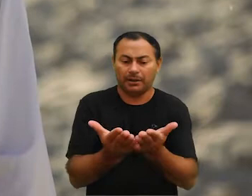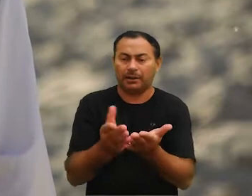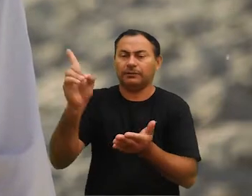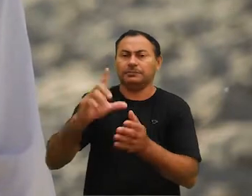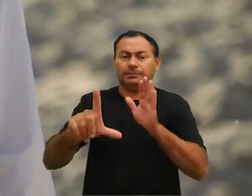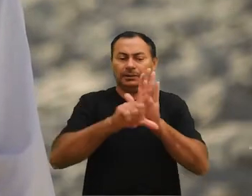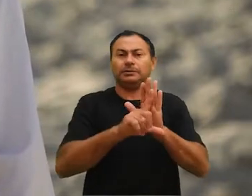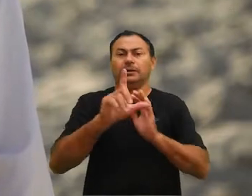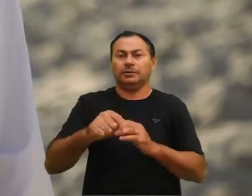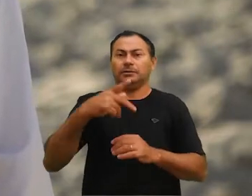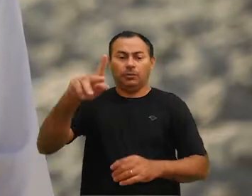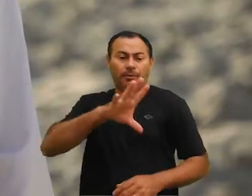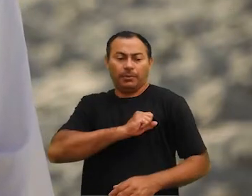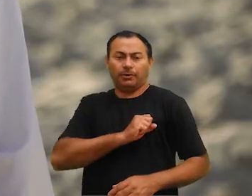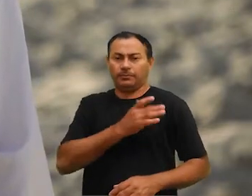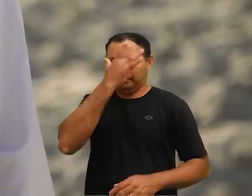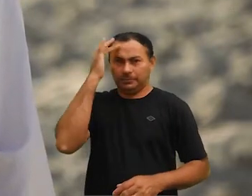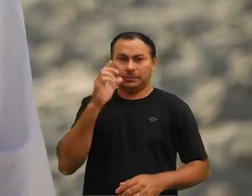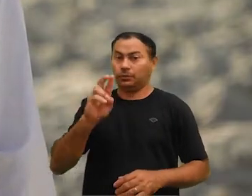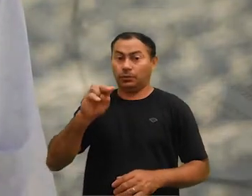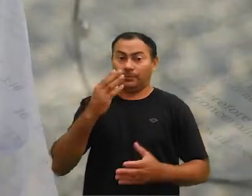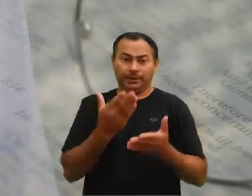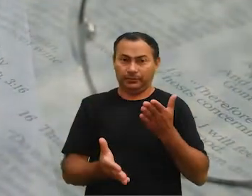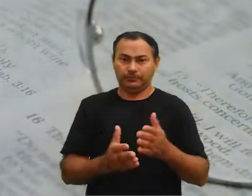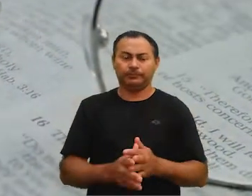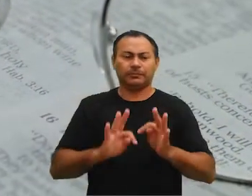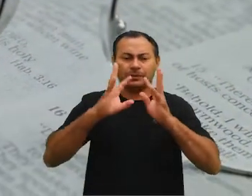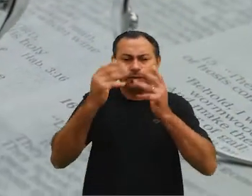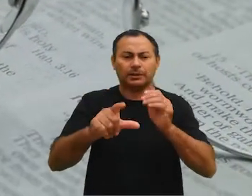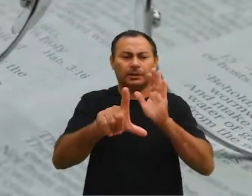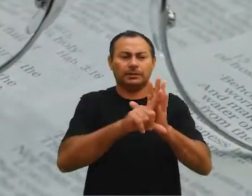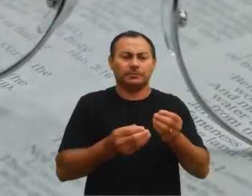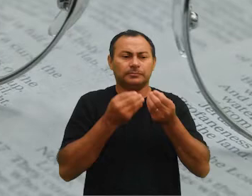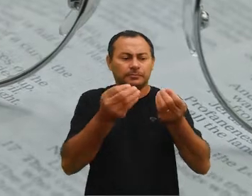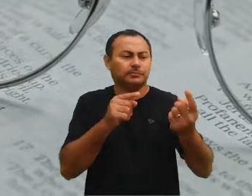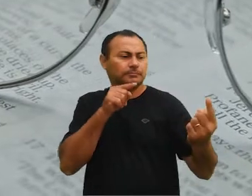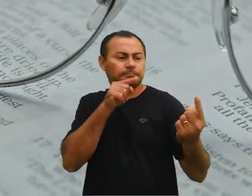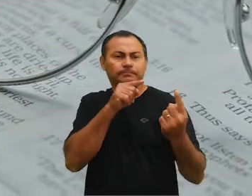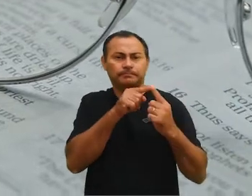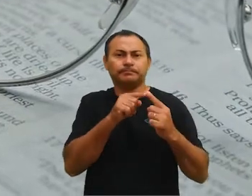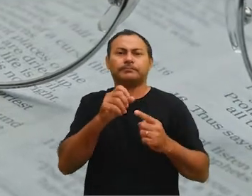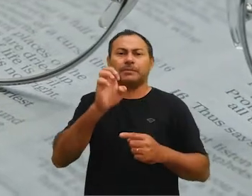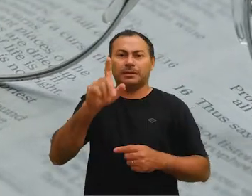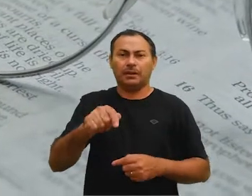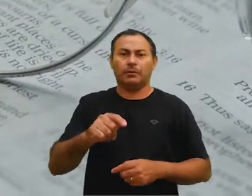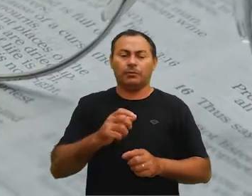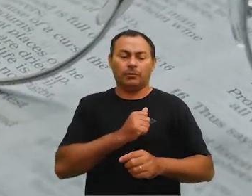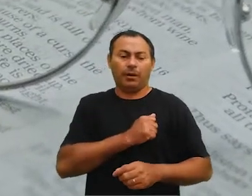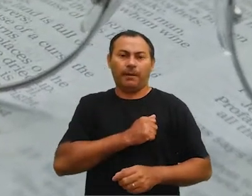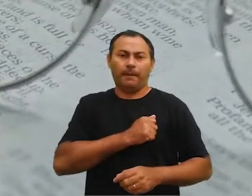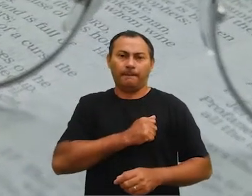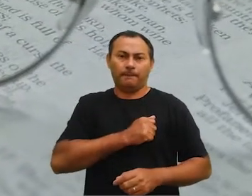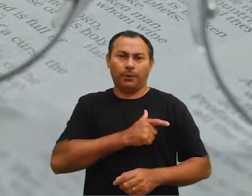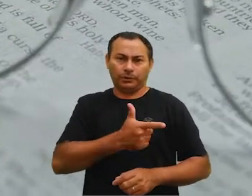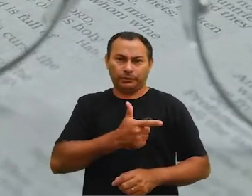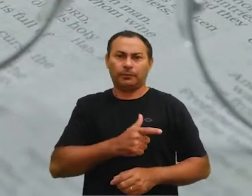palavra e a sua lei, isto é, o seu amor pelo homem. Toda a lei foi dada com este princípio, e é isso que o apóstolo